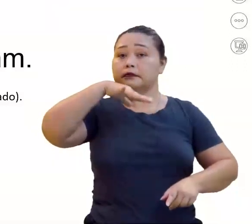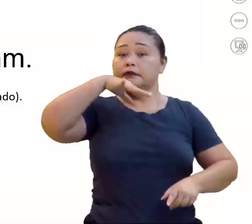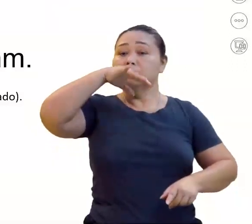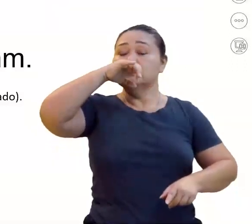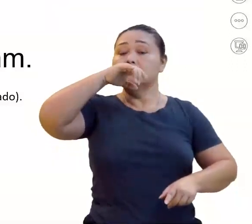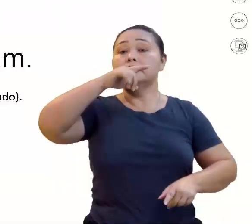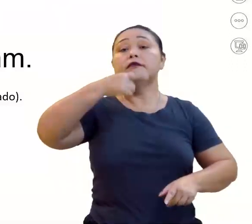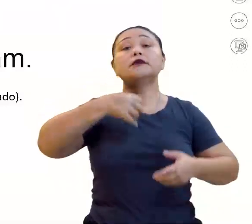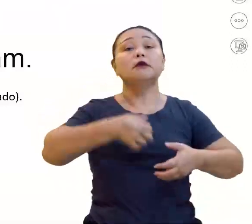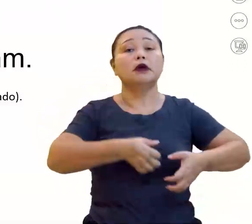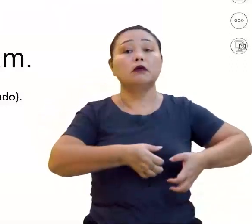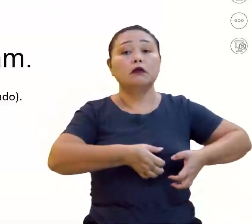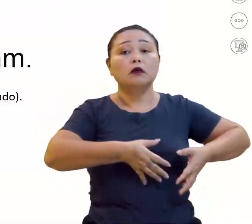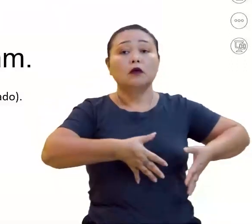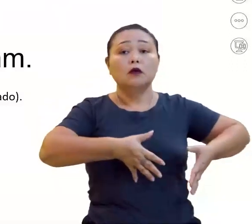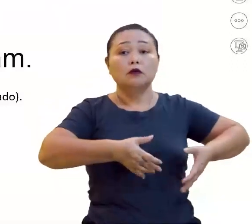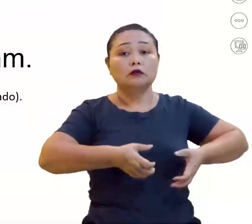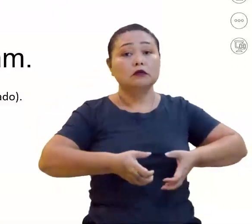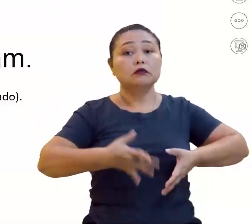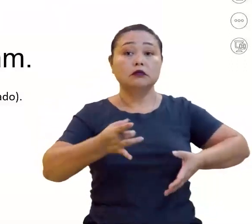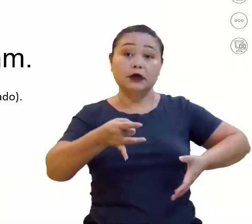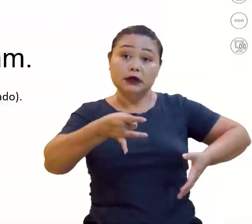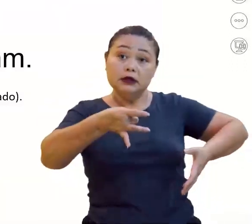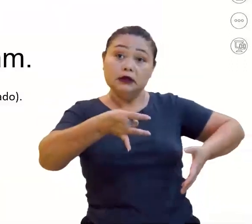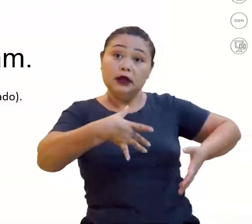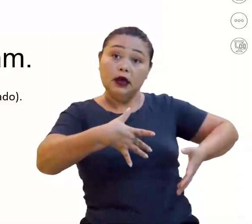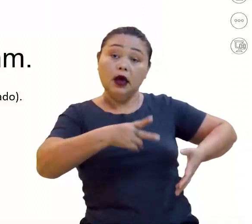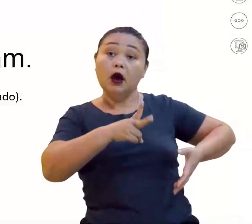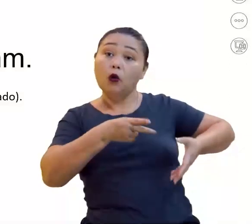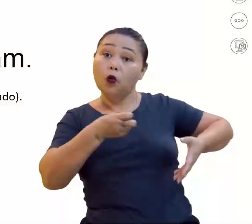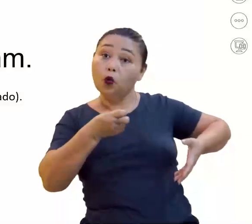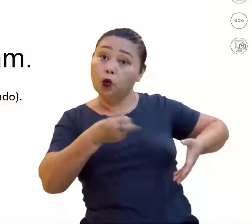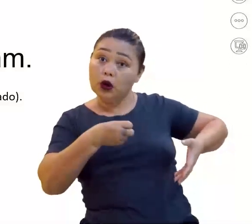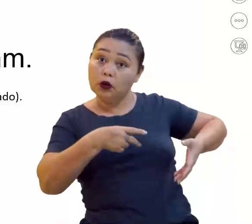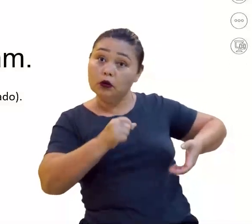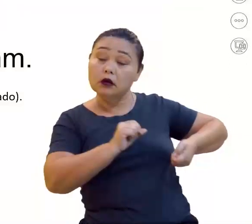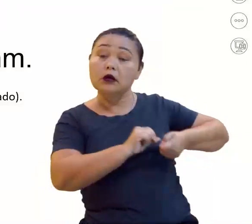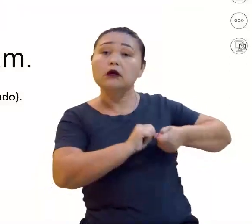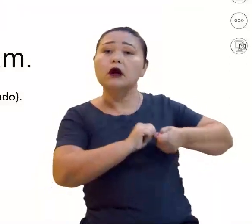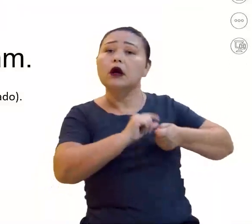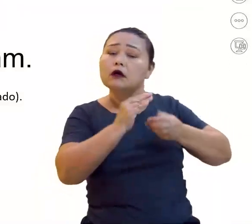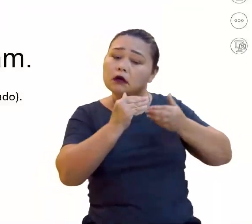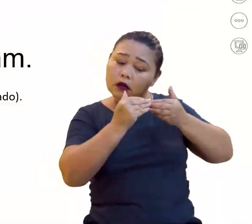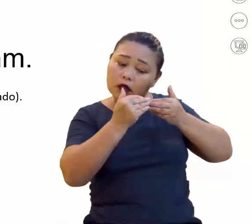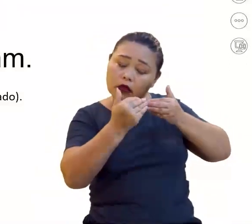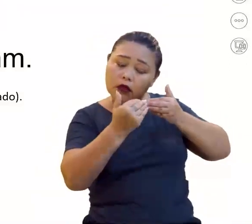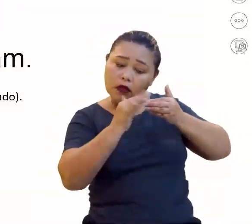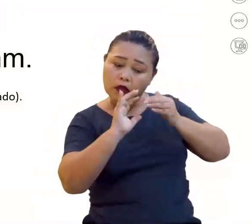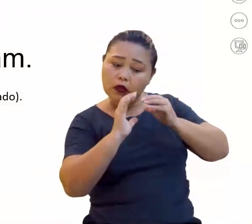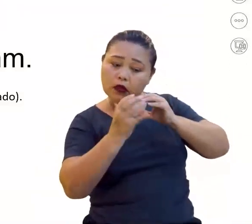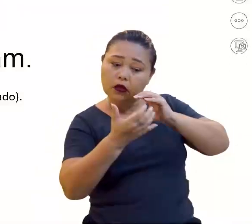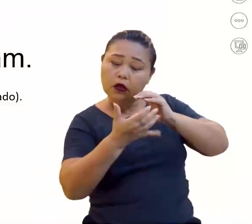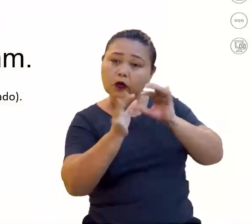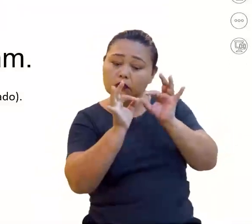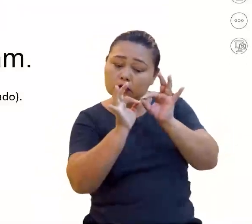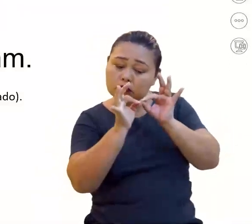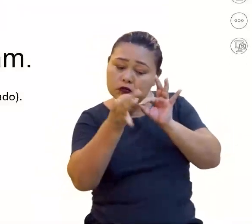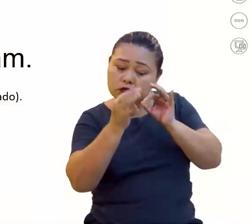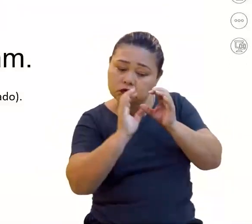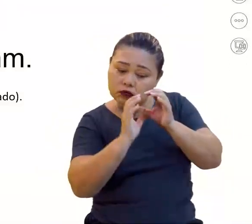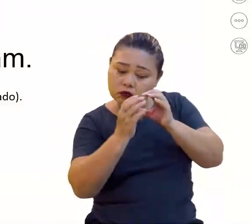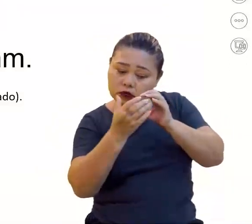os pulmões. O vírus influenza é uma partícula esférica que tem um diâmetro interno